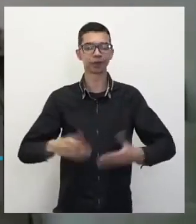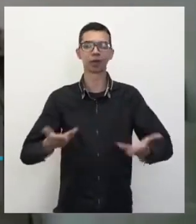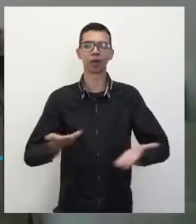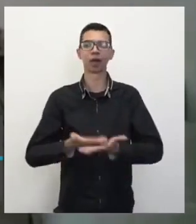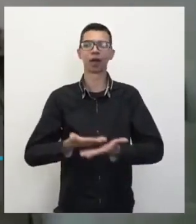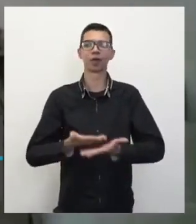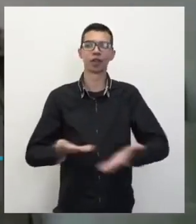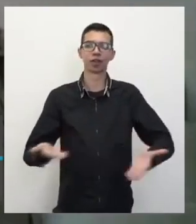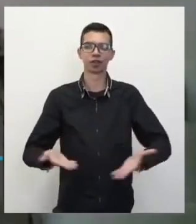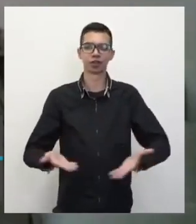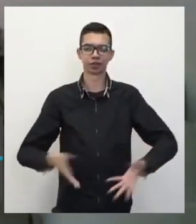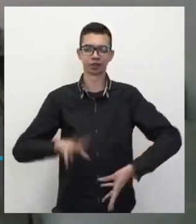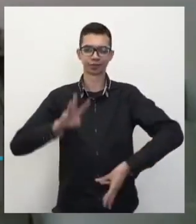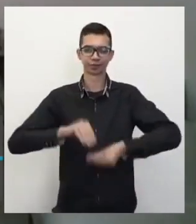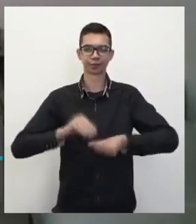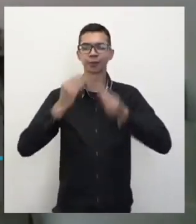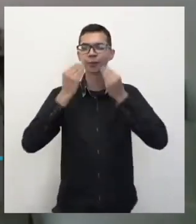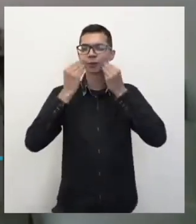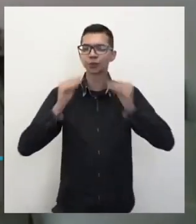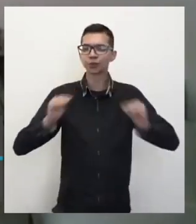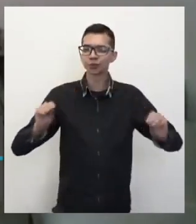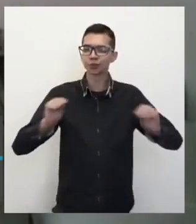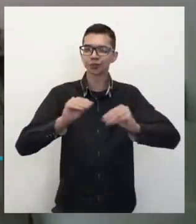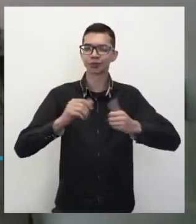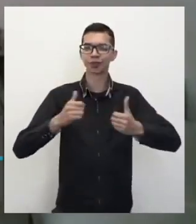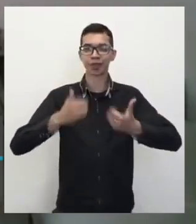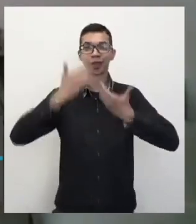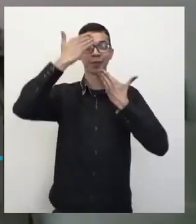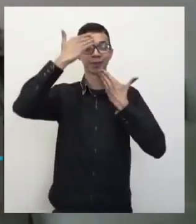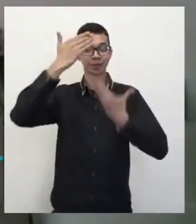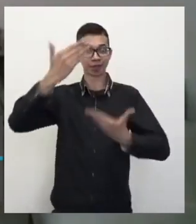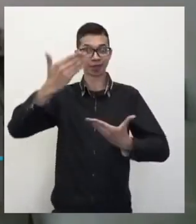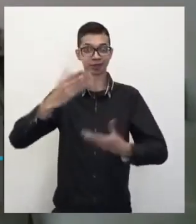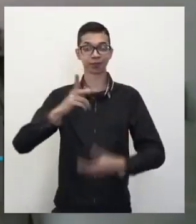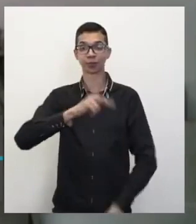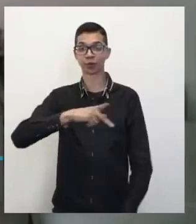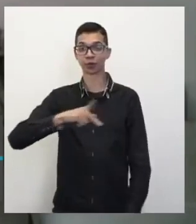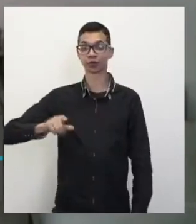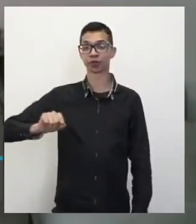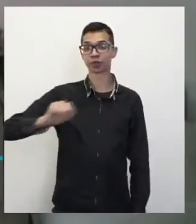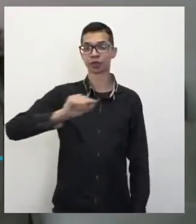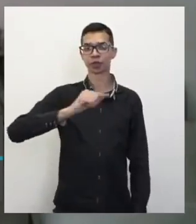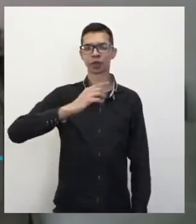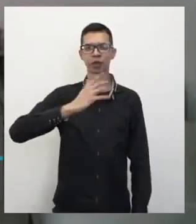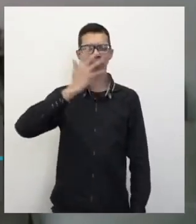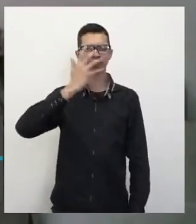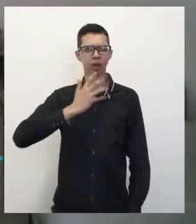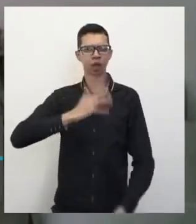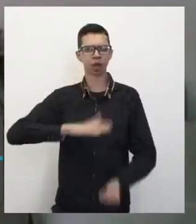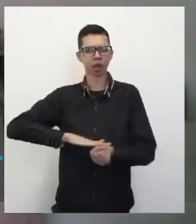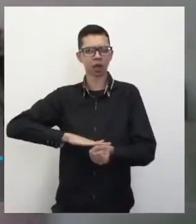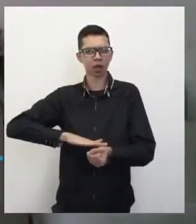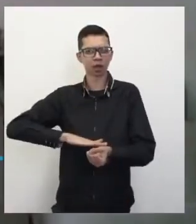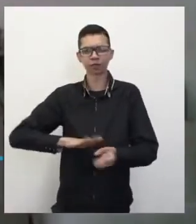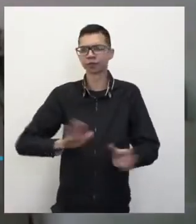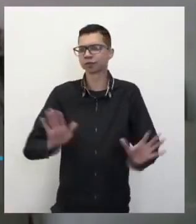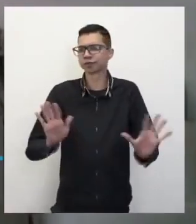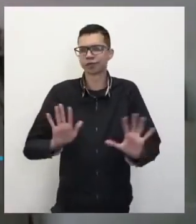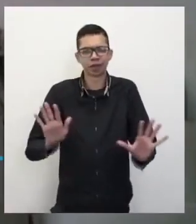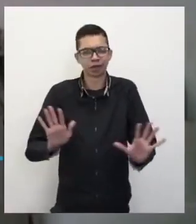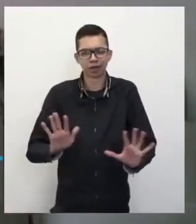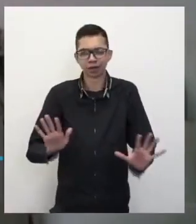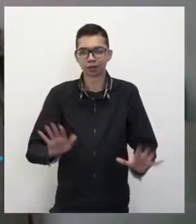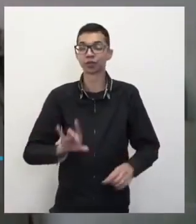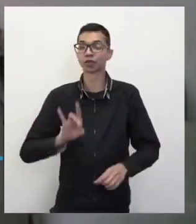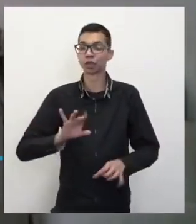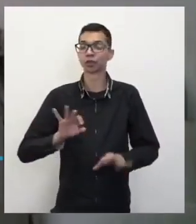aula. Um beijo para vocês, muito obrigada. Professores, não fiquem bravos com as reprises, é uma questão de reorganização